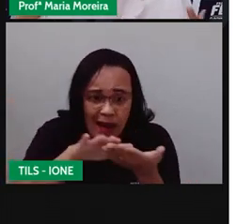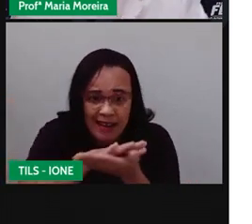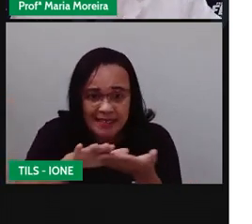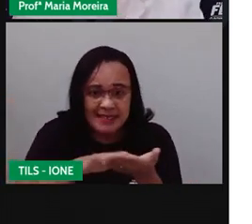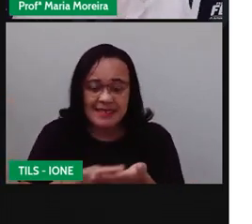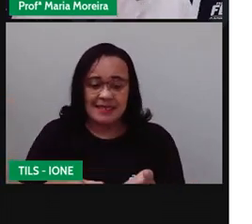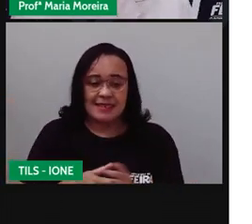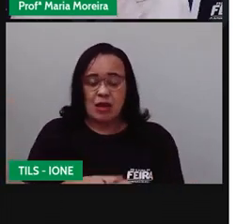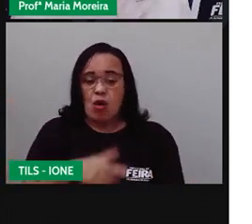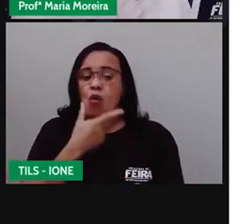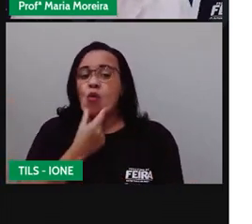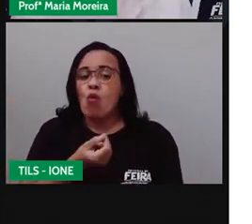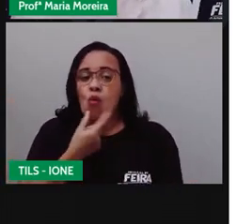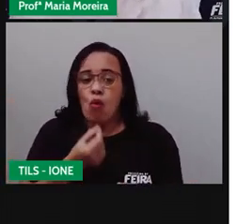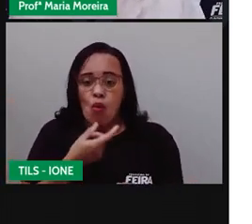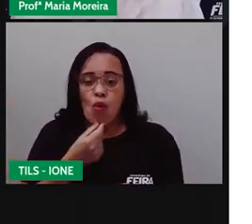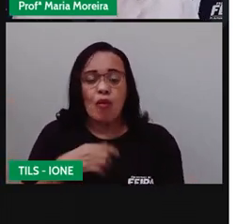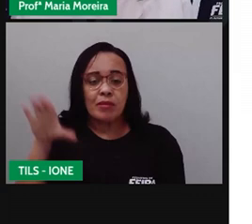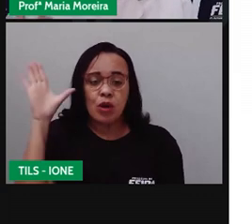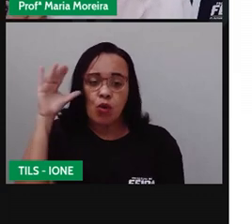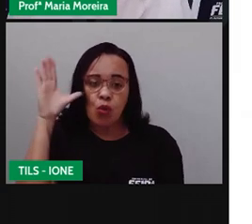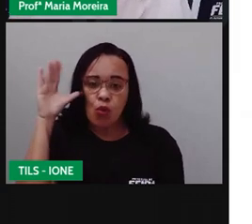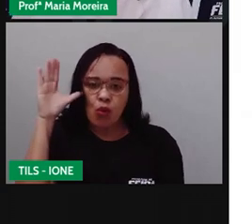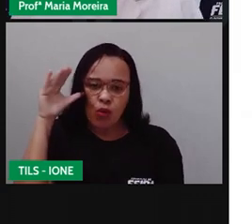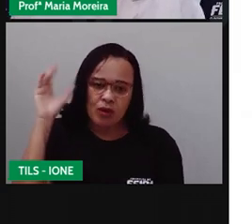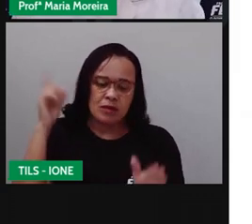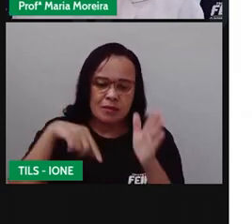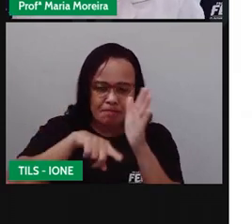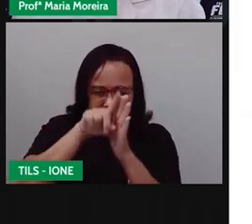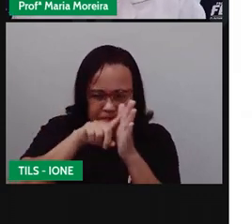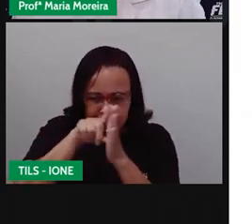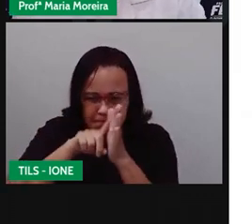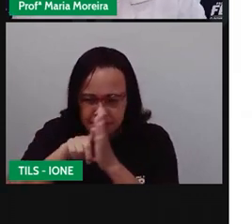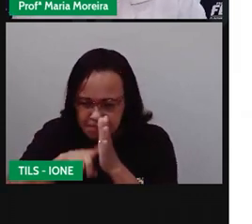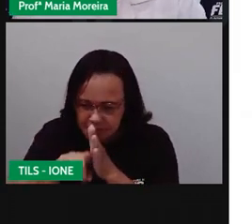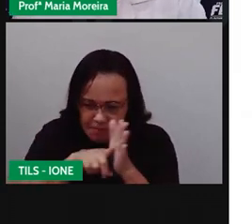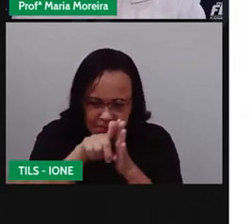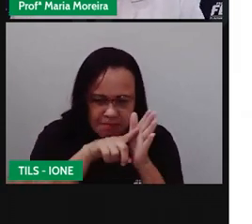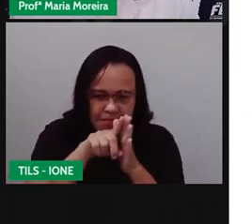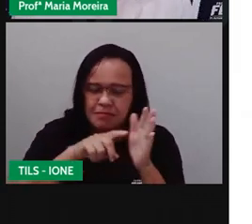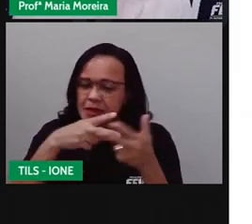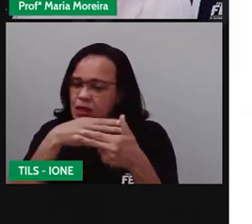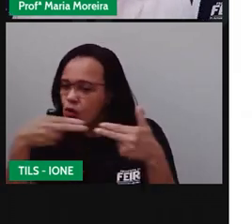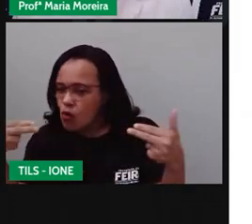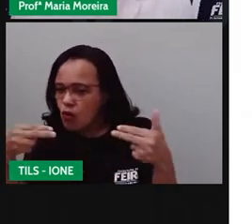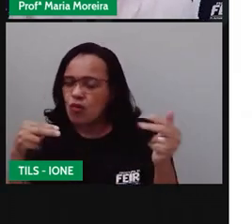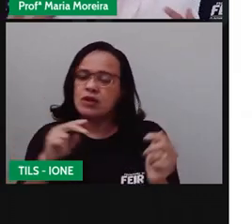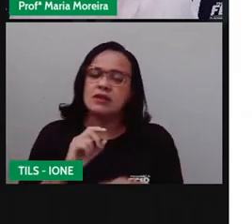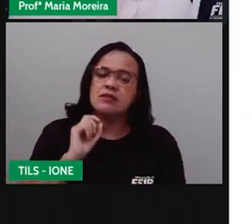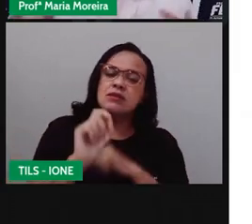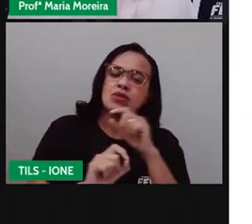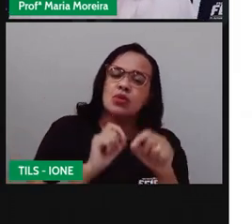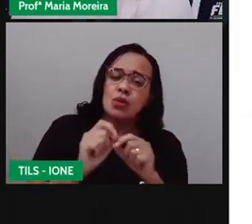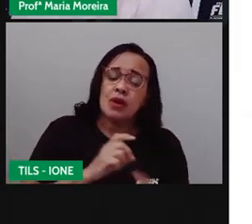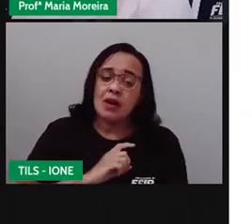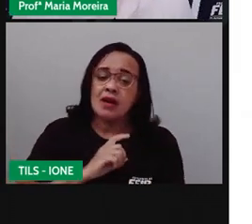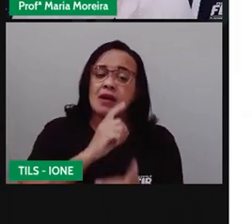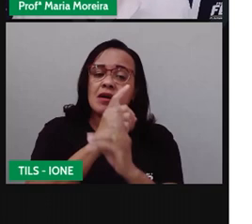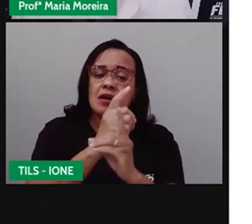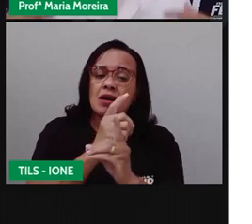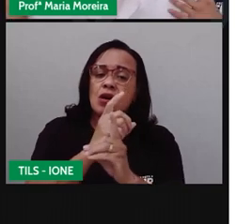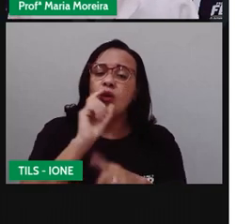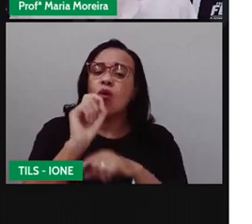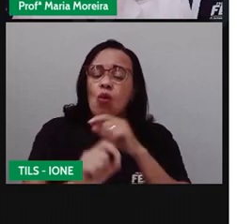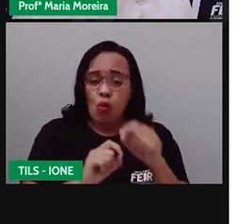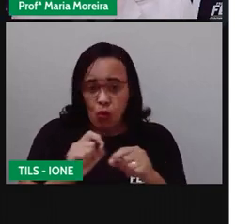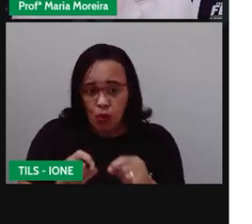homem, ele é um bicho curioso. E aí ele vai pesquisando, pesquisando as coisas, até o quê? Descobrir,